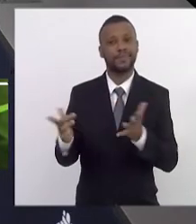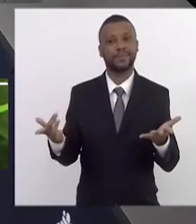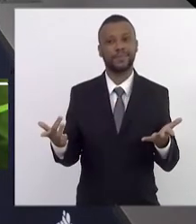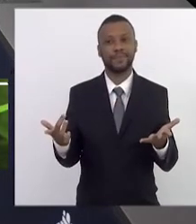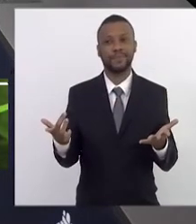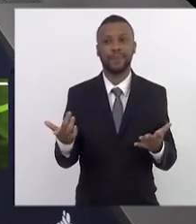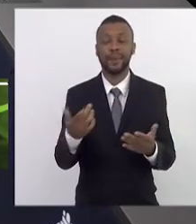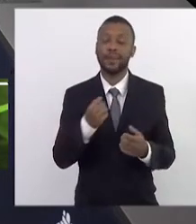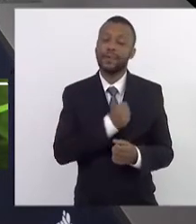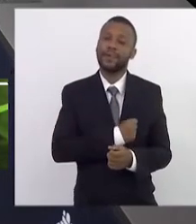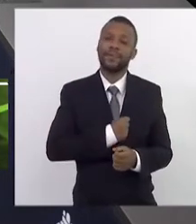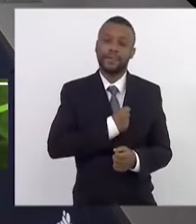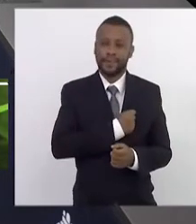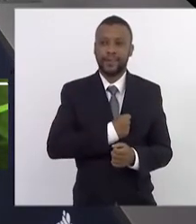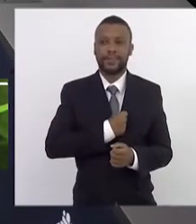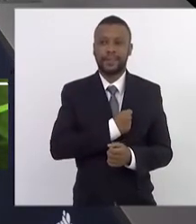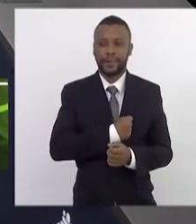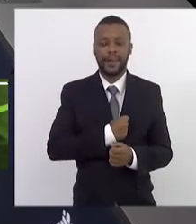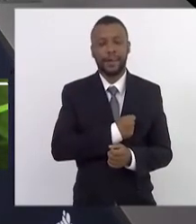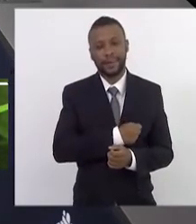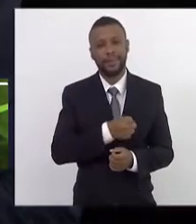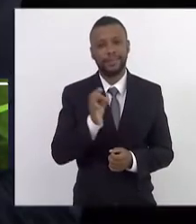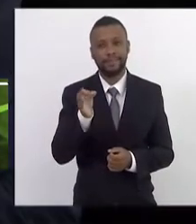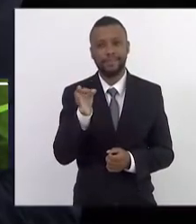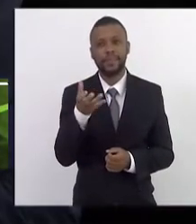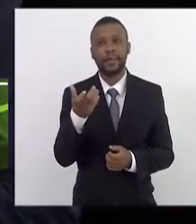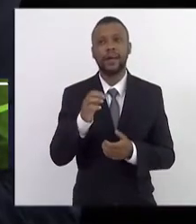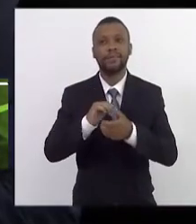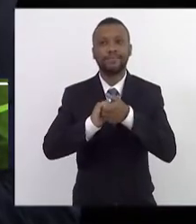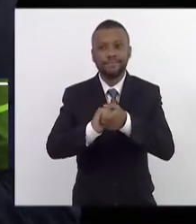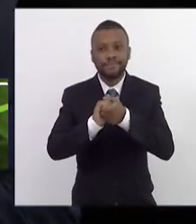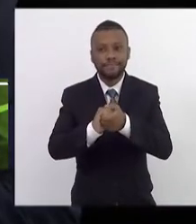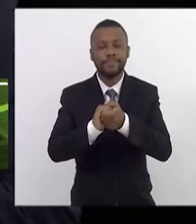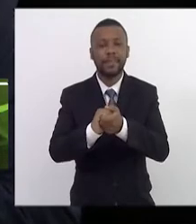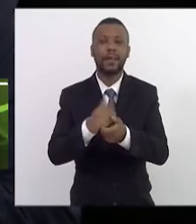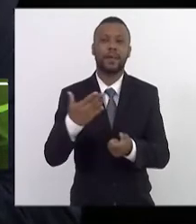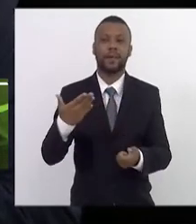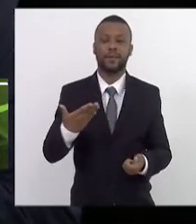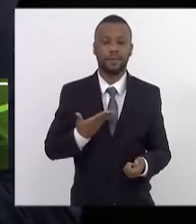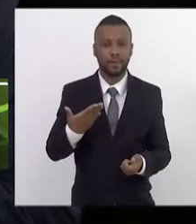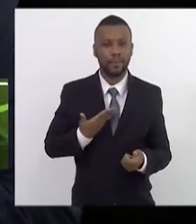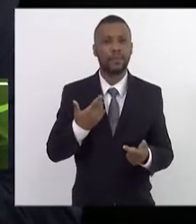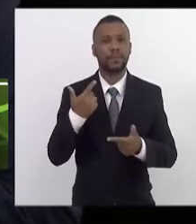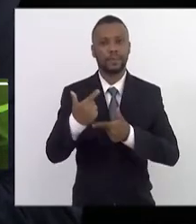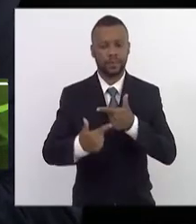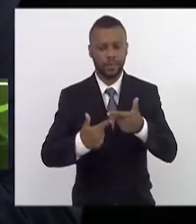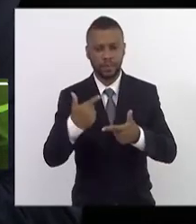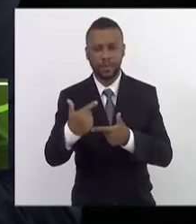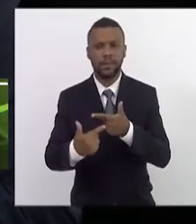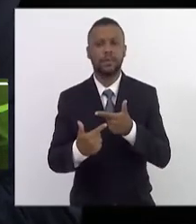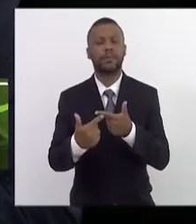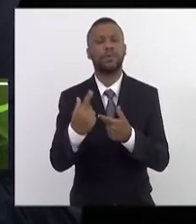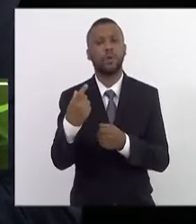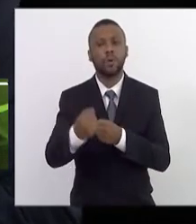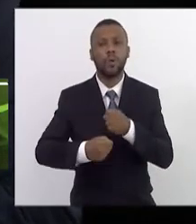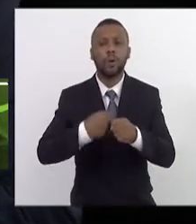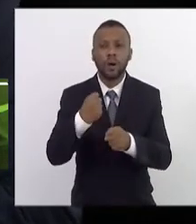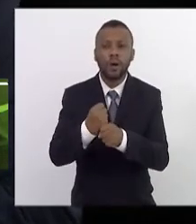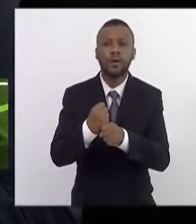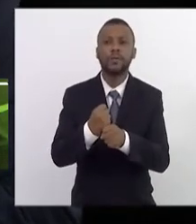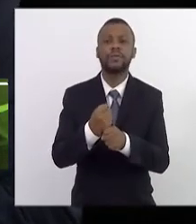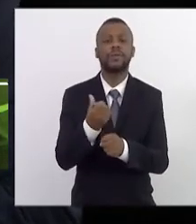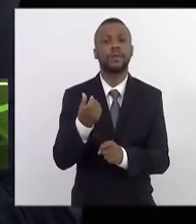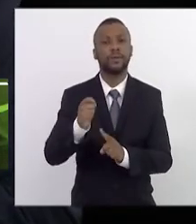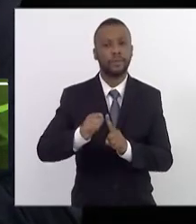Estava com saudade. E queria aqui cumprimentar meus colegas de trabalho que, ao longo desse um ano e meio à frente